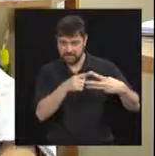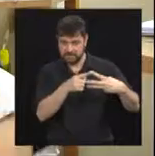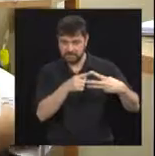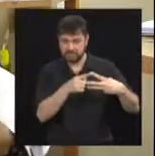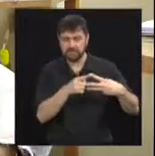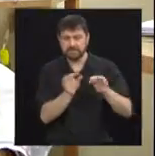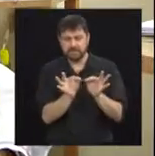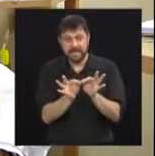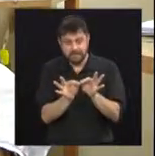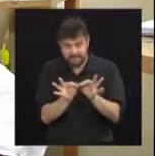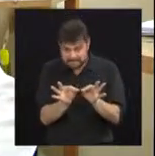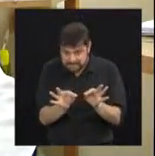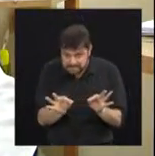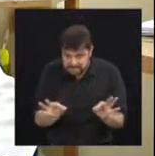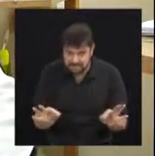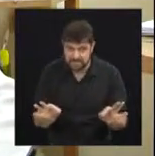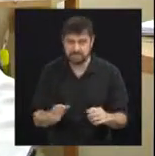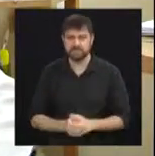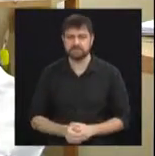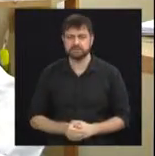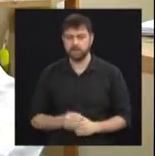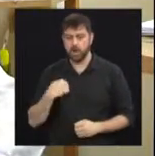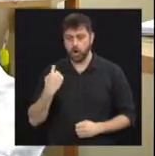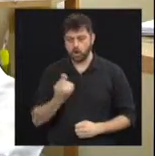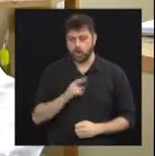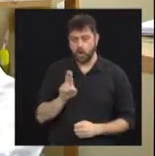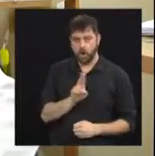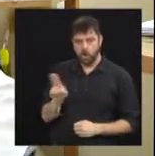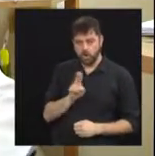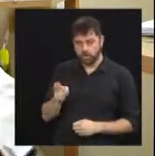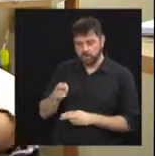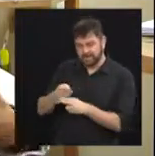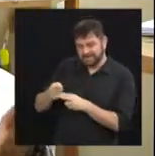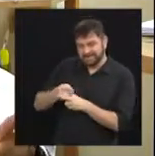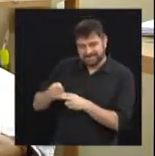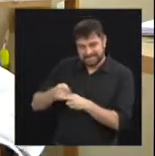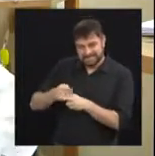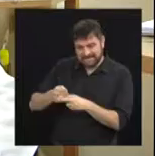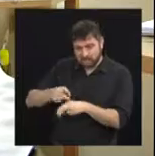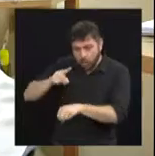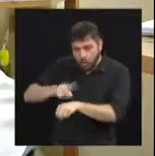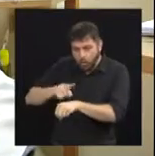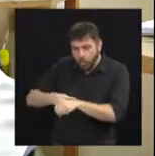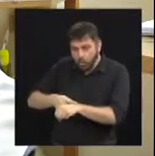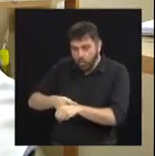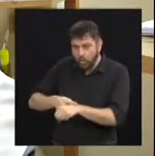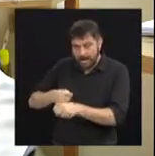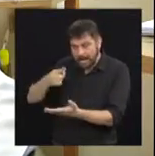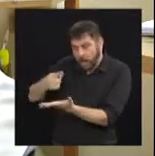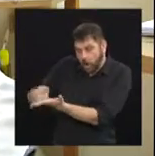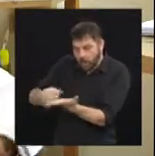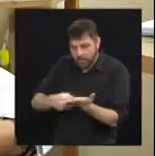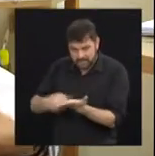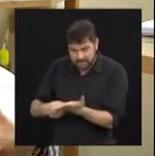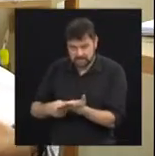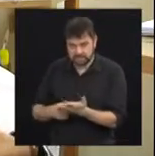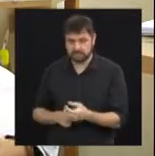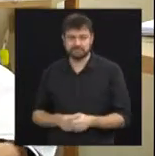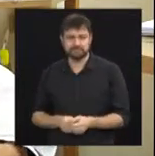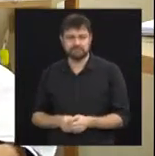é um tratamento de baixa complexidade, que nós chamamos de coito programado ou relação sexual programada, que é um tratamento